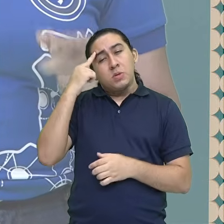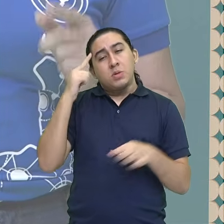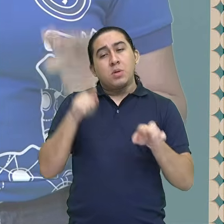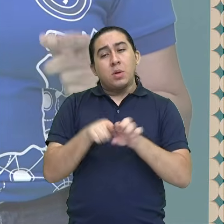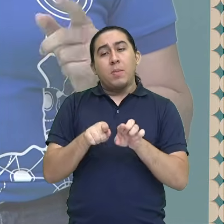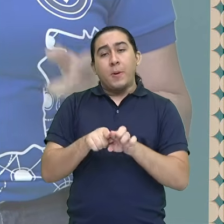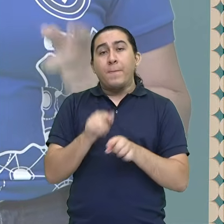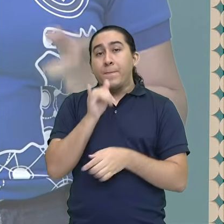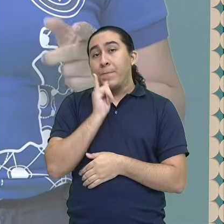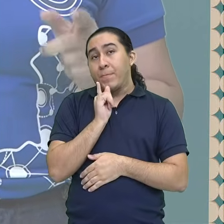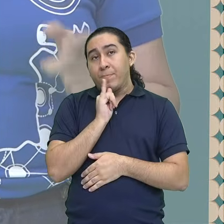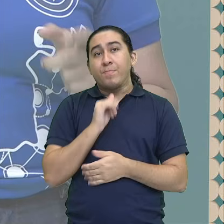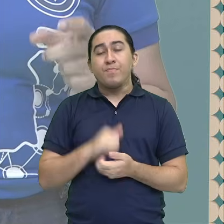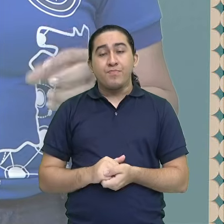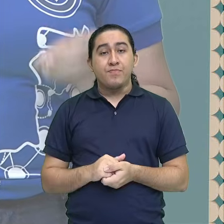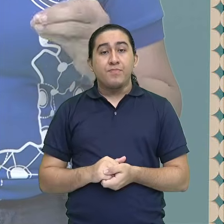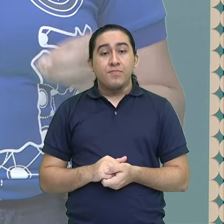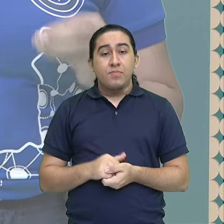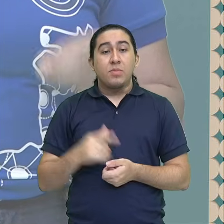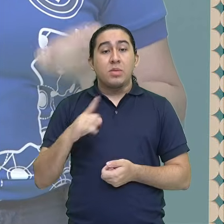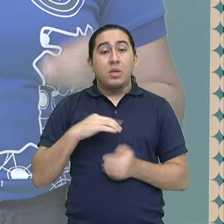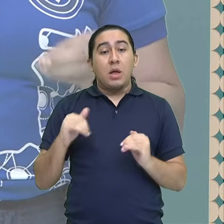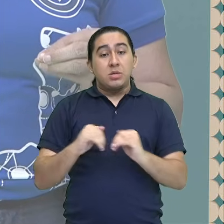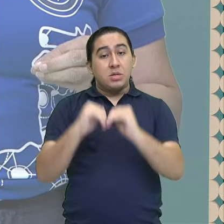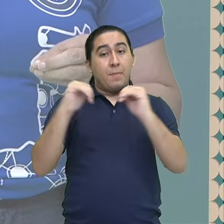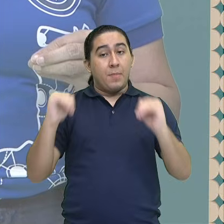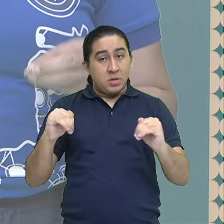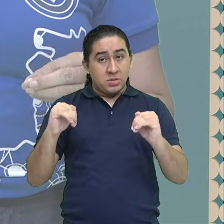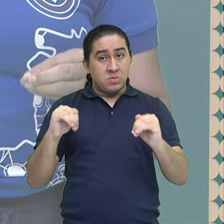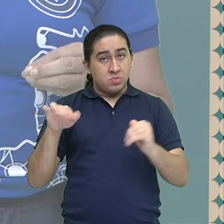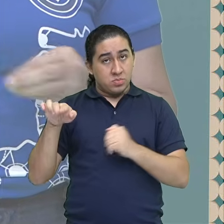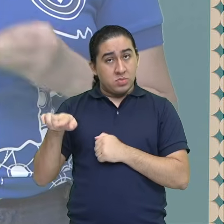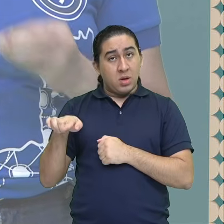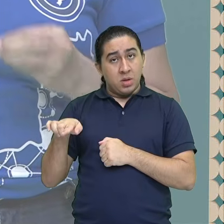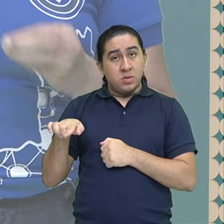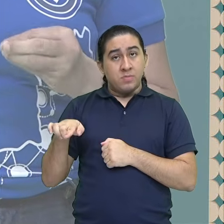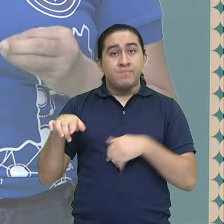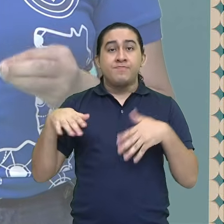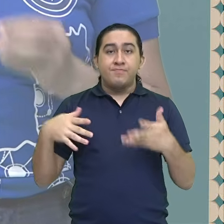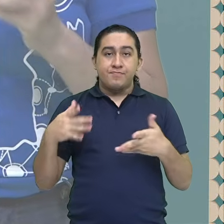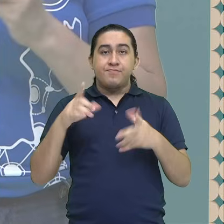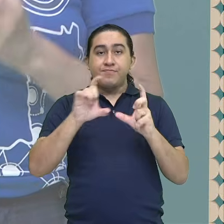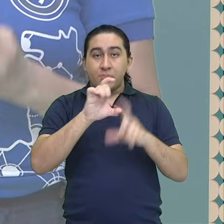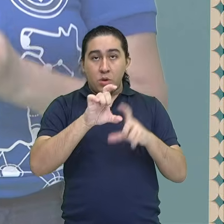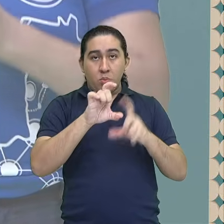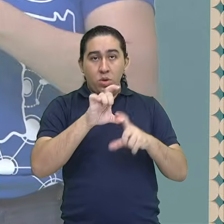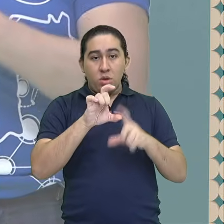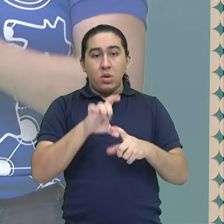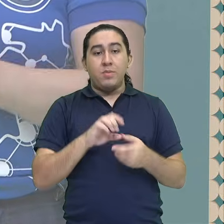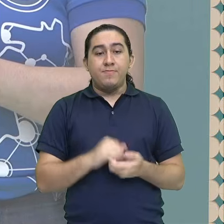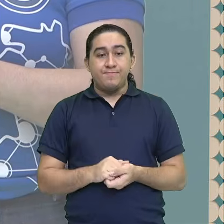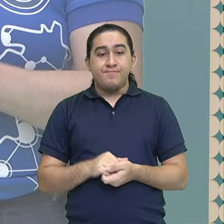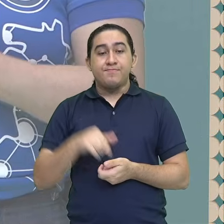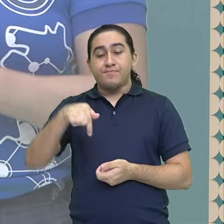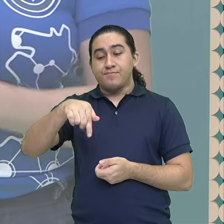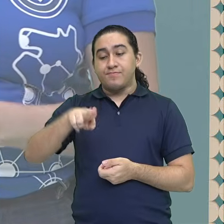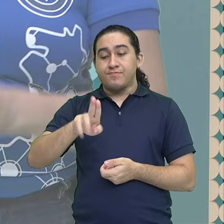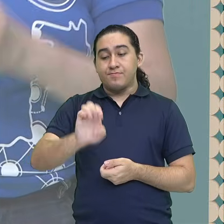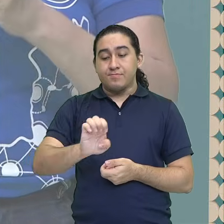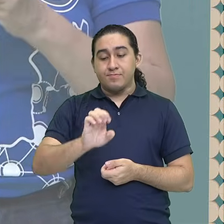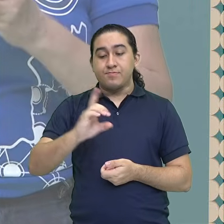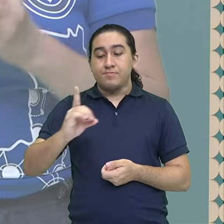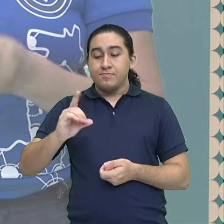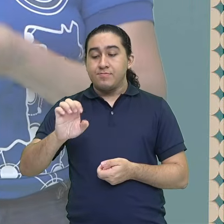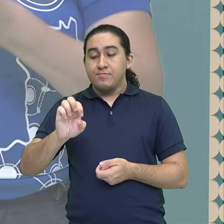tem separação aí, subordinada. Subordinada é a que está em destaque, que derramou. O